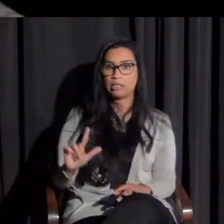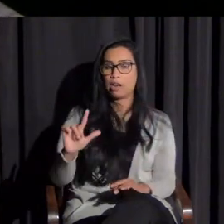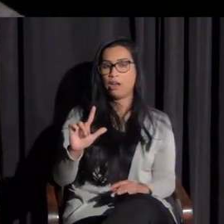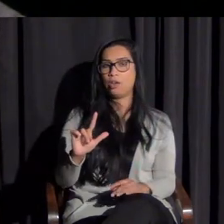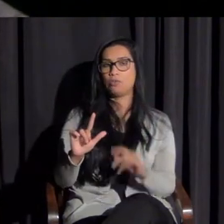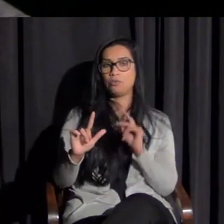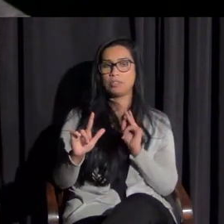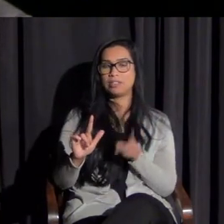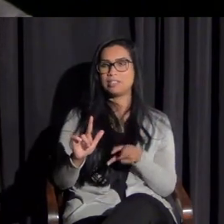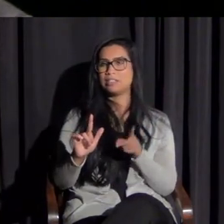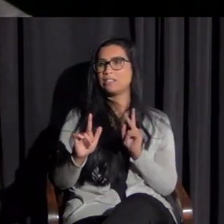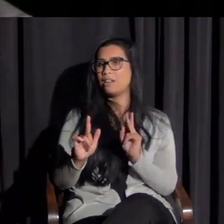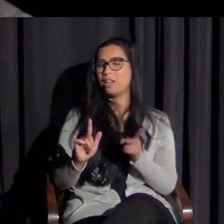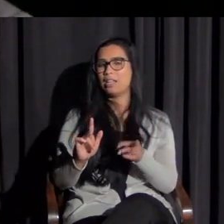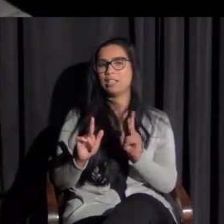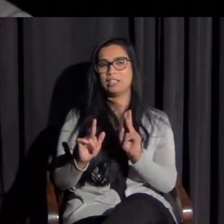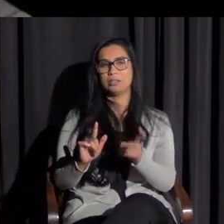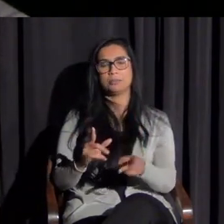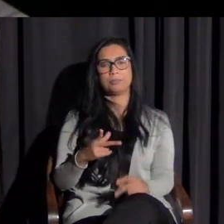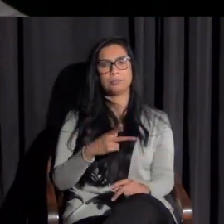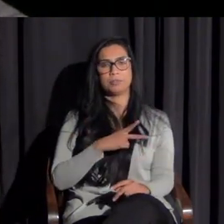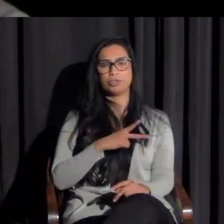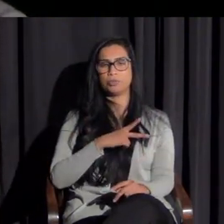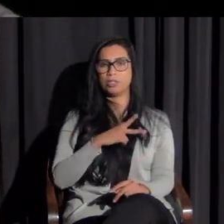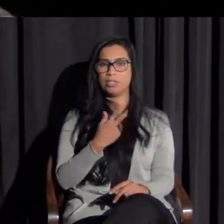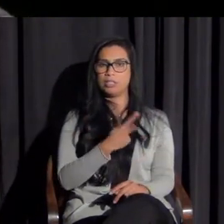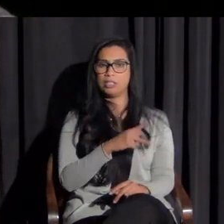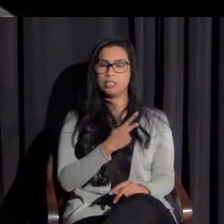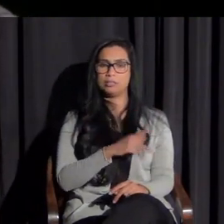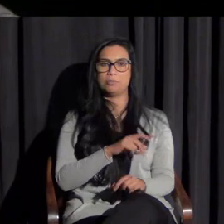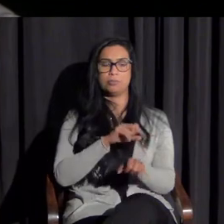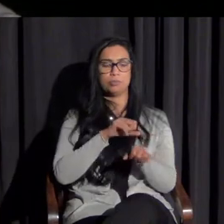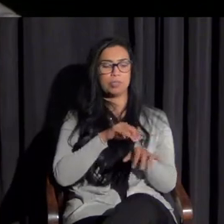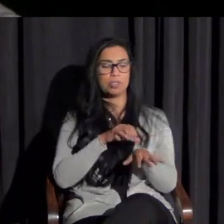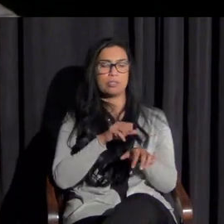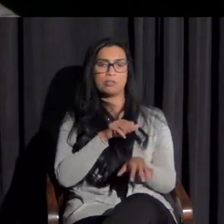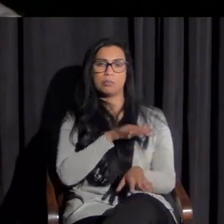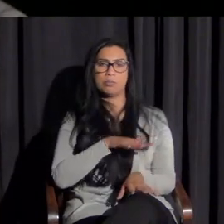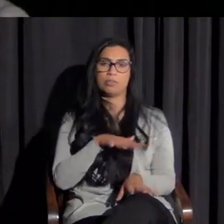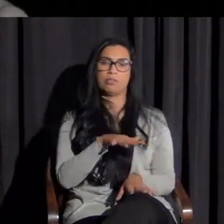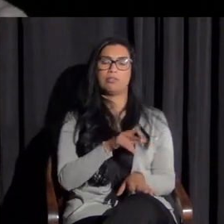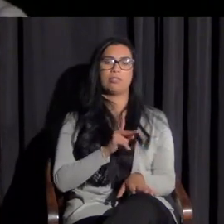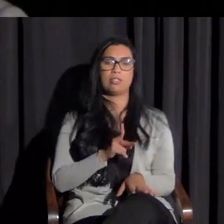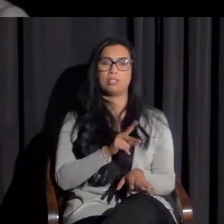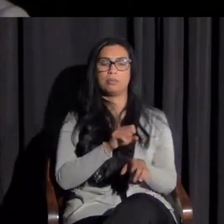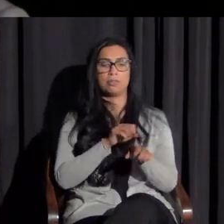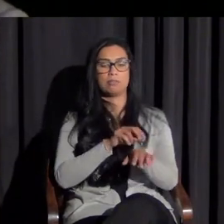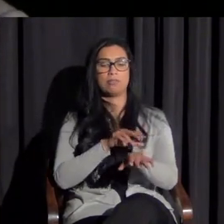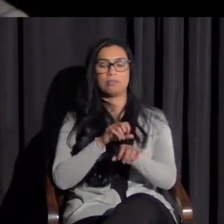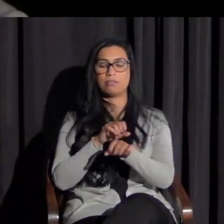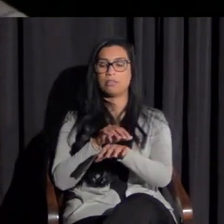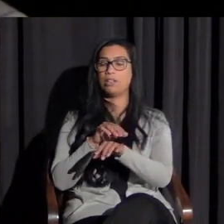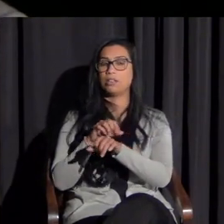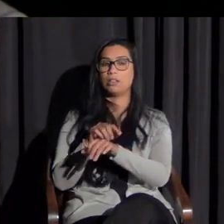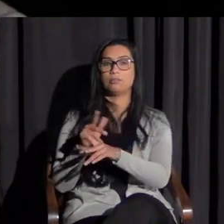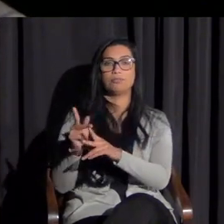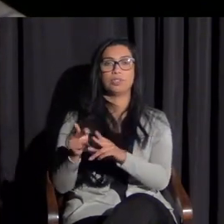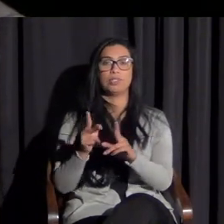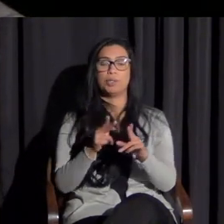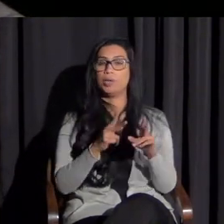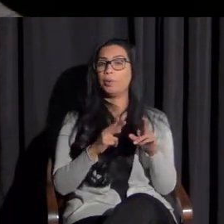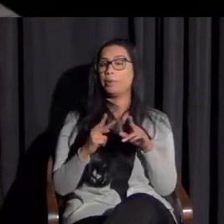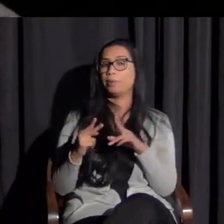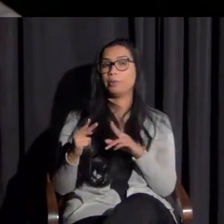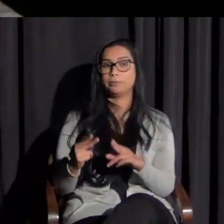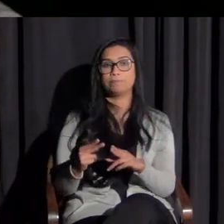sendo secundarizadas, tanto na educação infantil como nos anos iniciais do ensino fundamental, em detrimento de outras atividades,